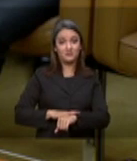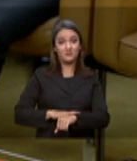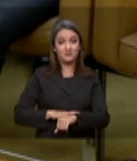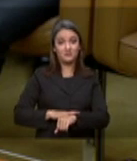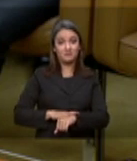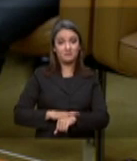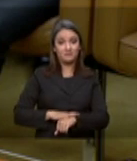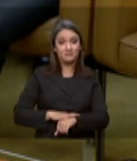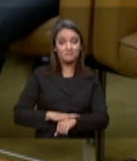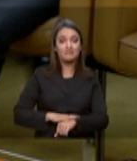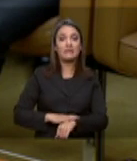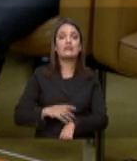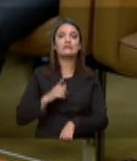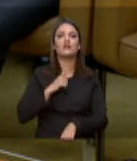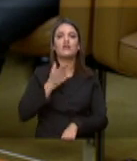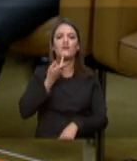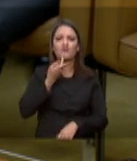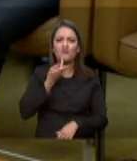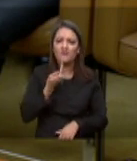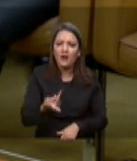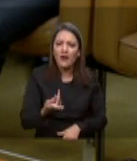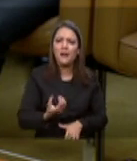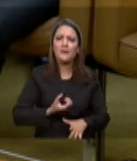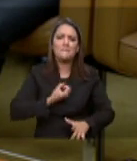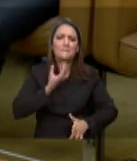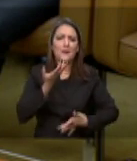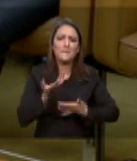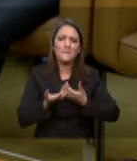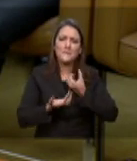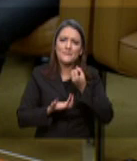coloque para fora e obtenha